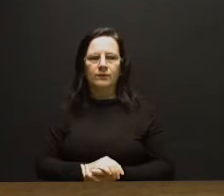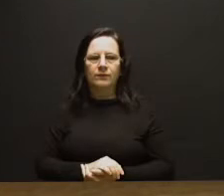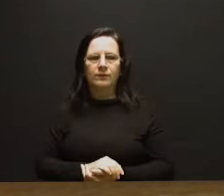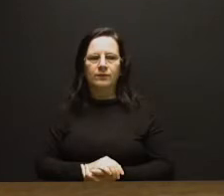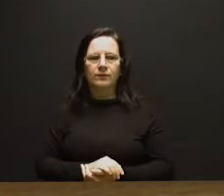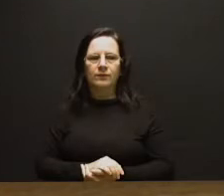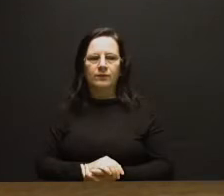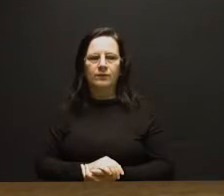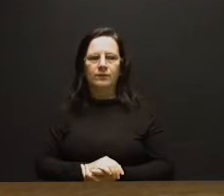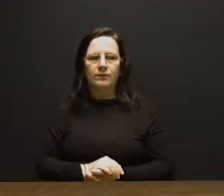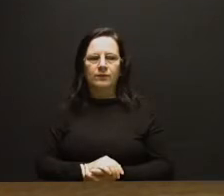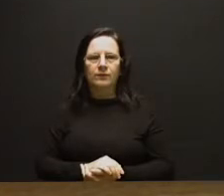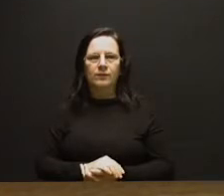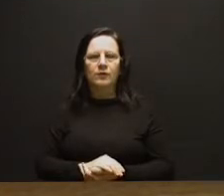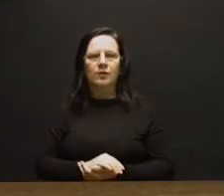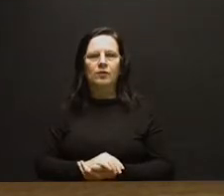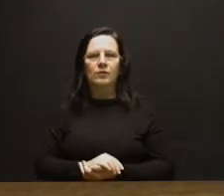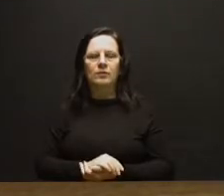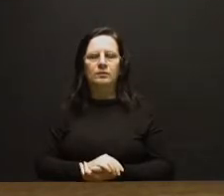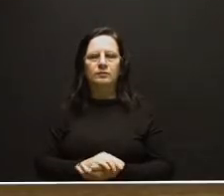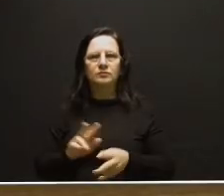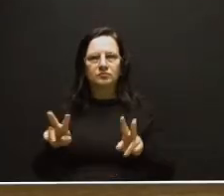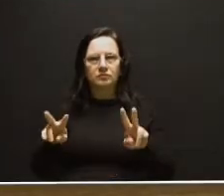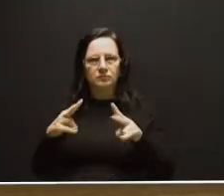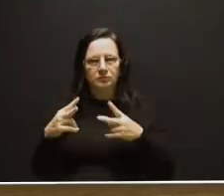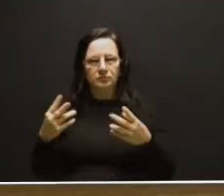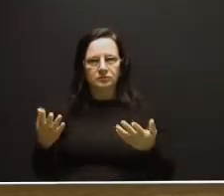está registrado aqui